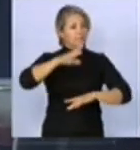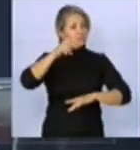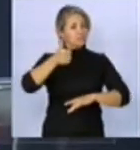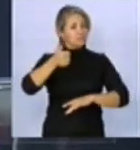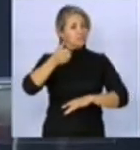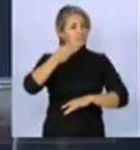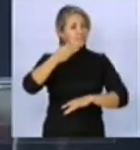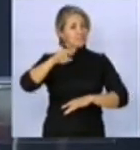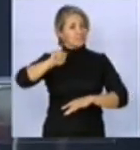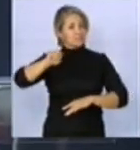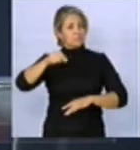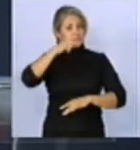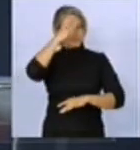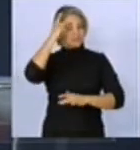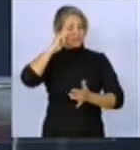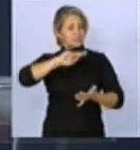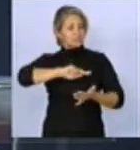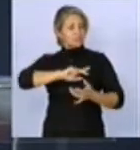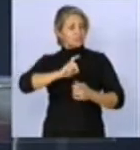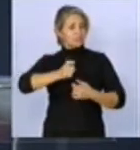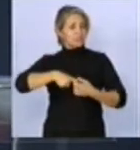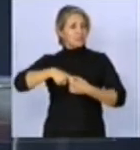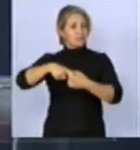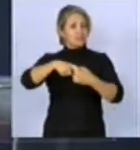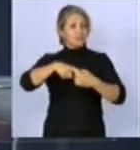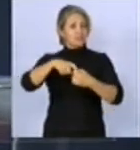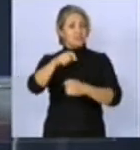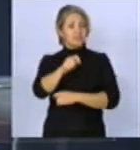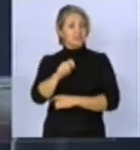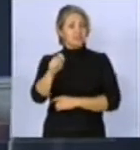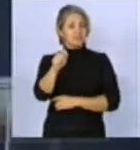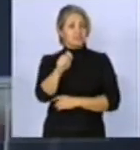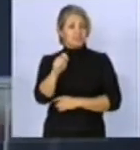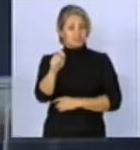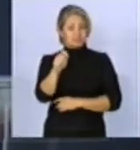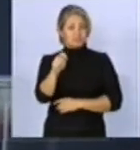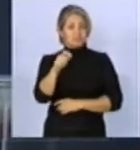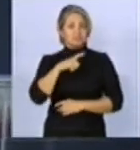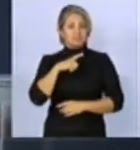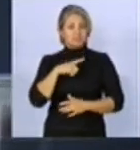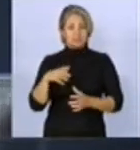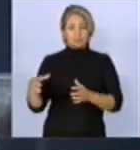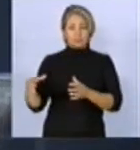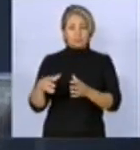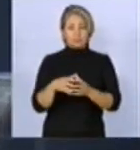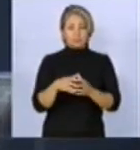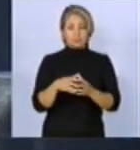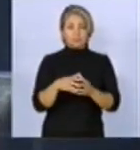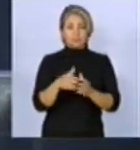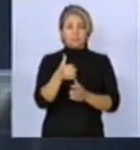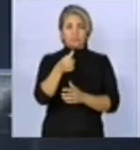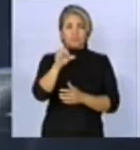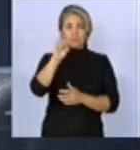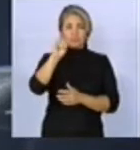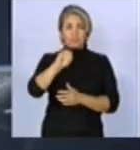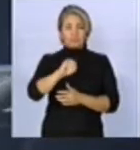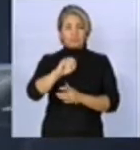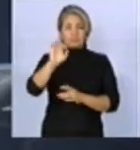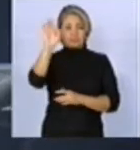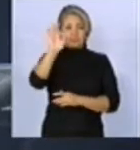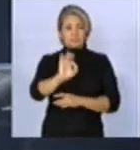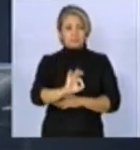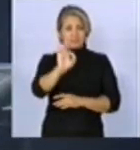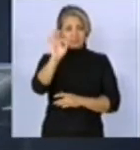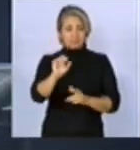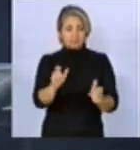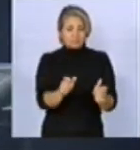associados o AD é composto por 90 mais 90